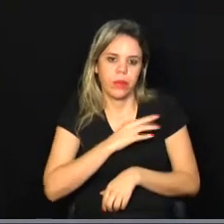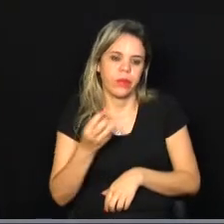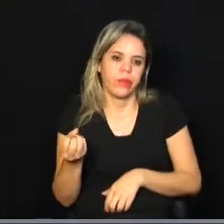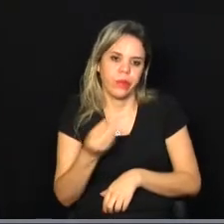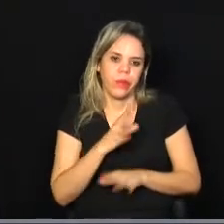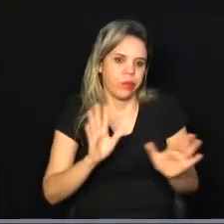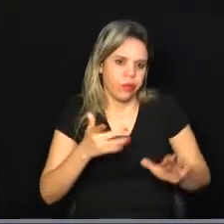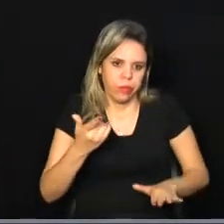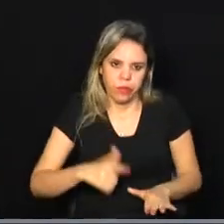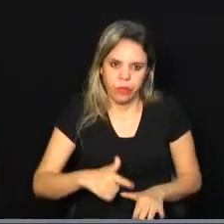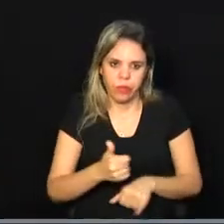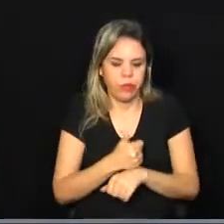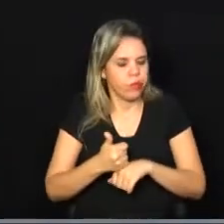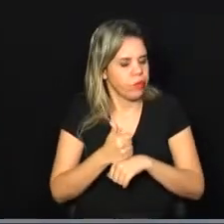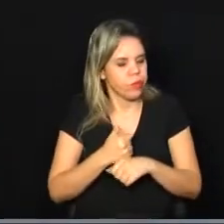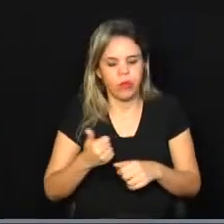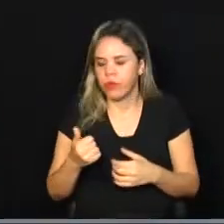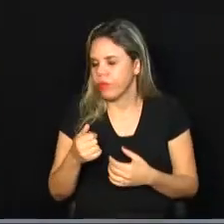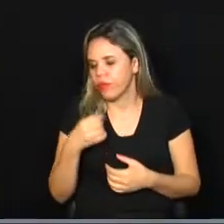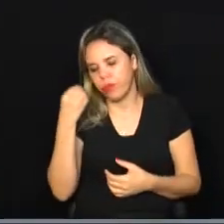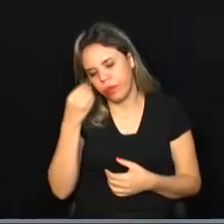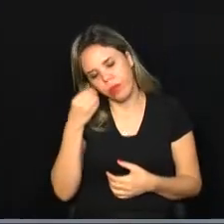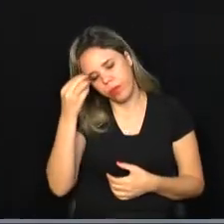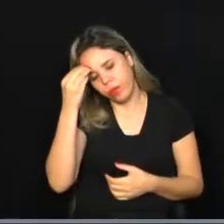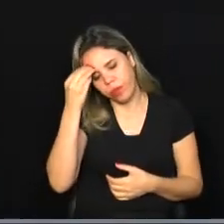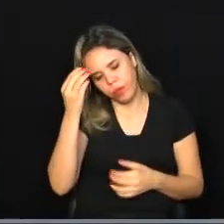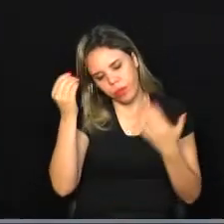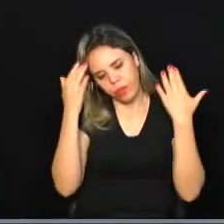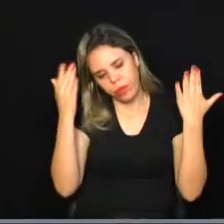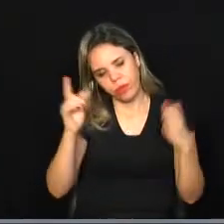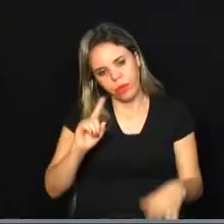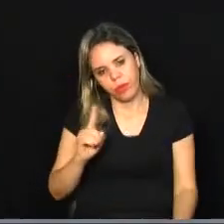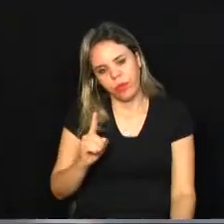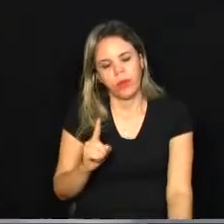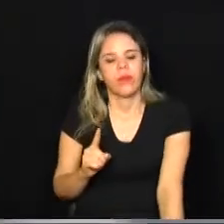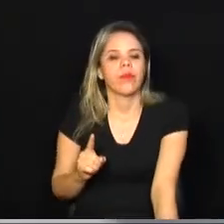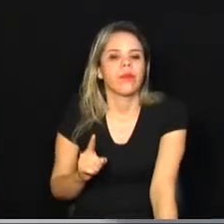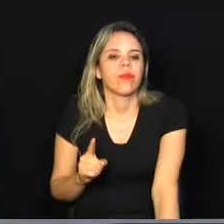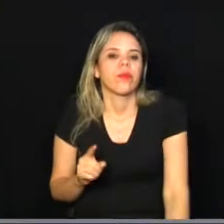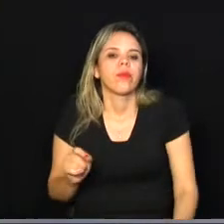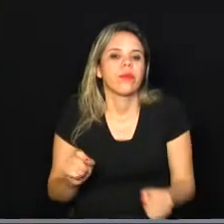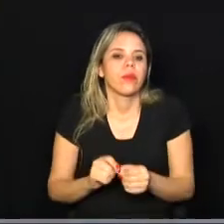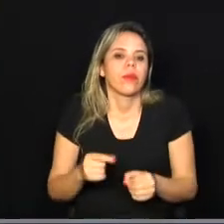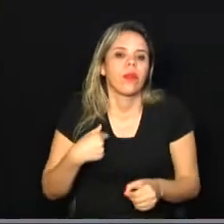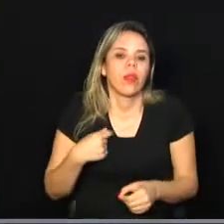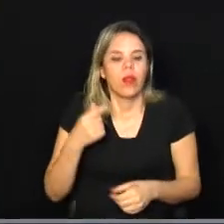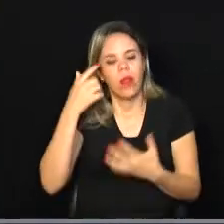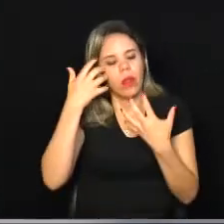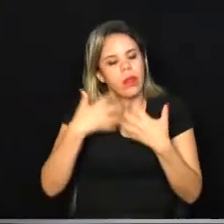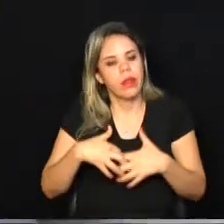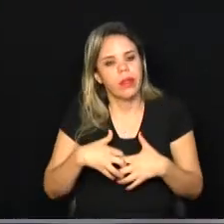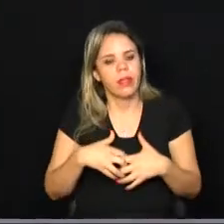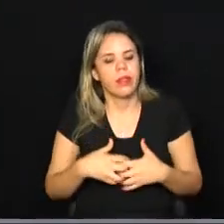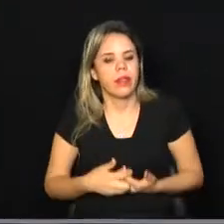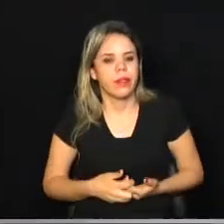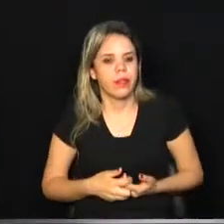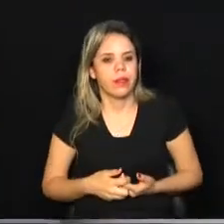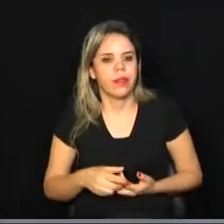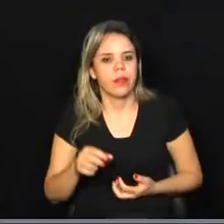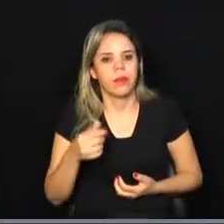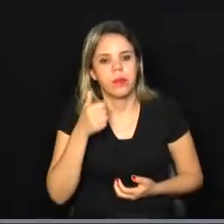nenhum profissional especializado na parte mental e emocional que fizessem eu repensar. Então, a